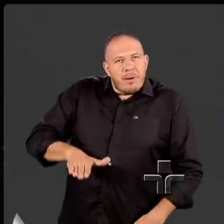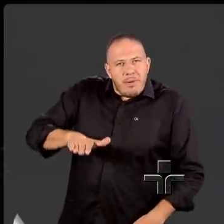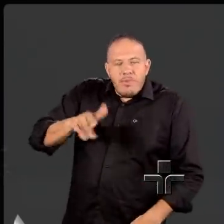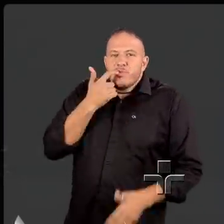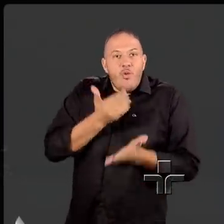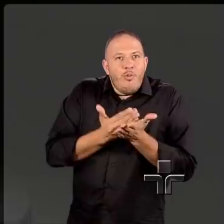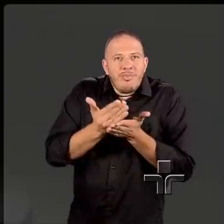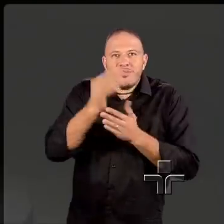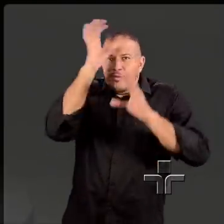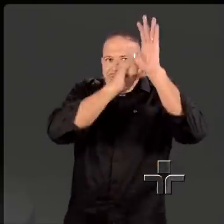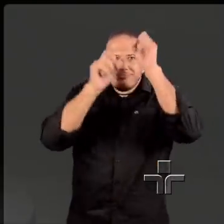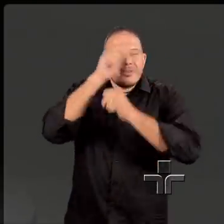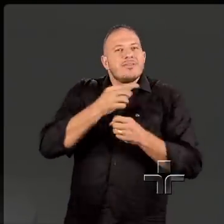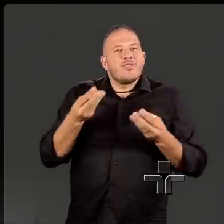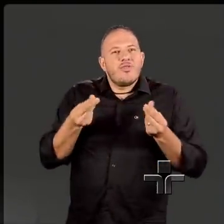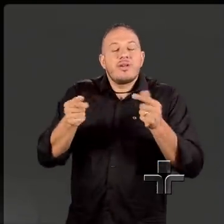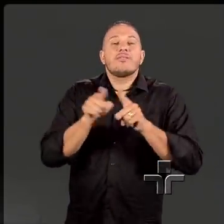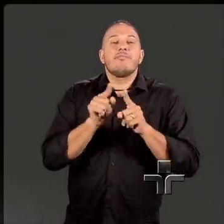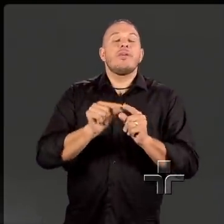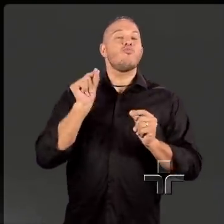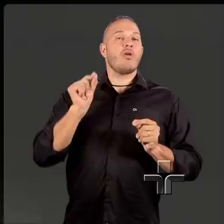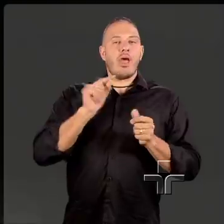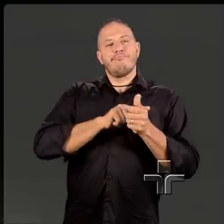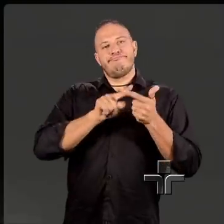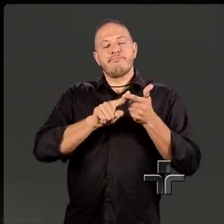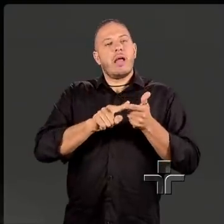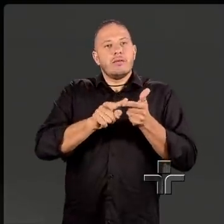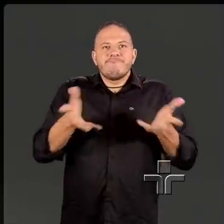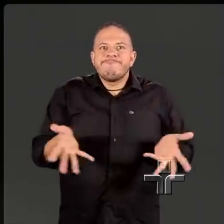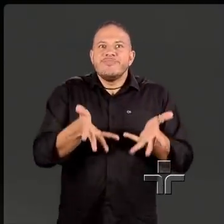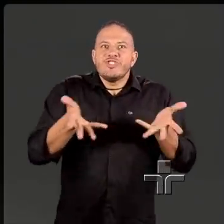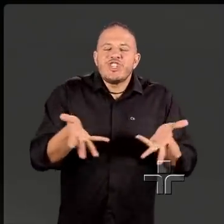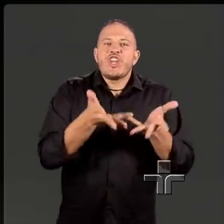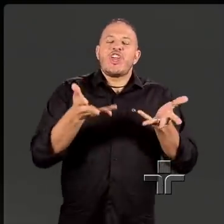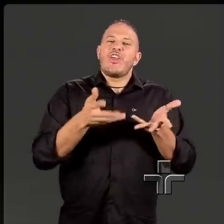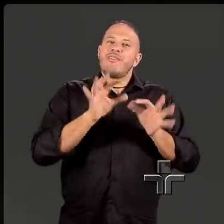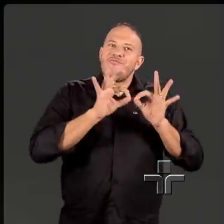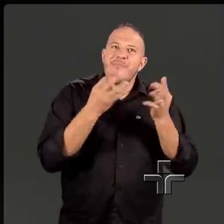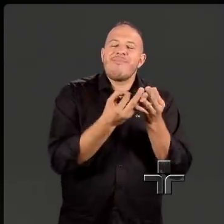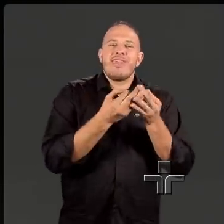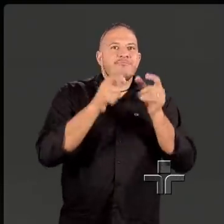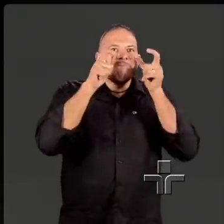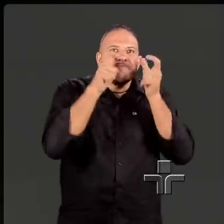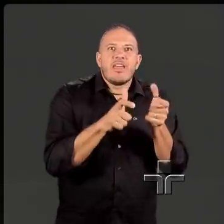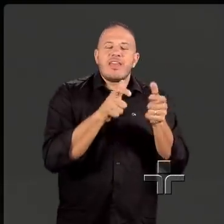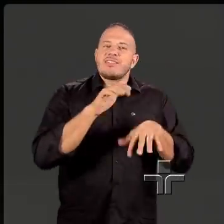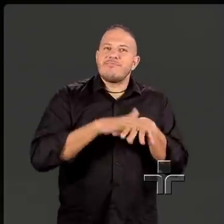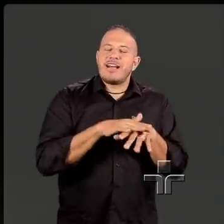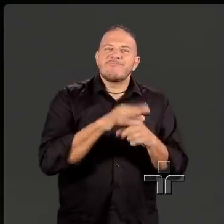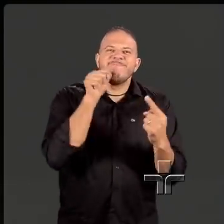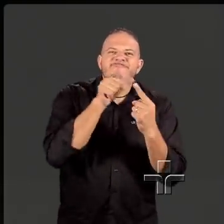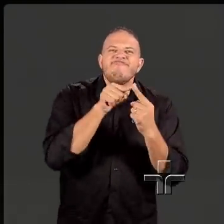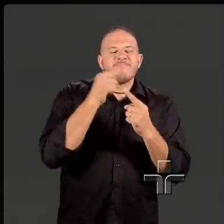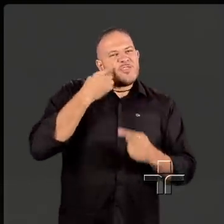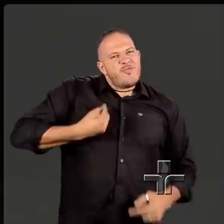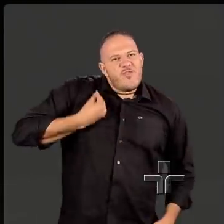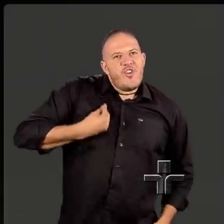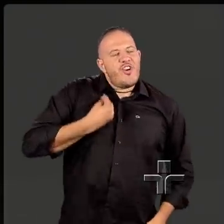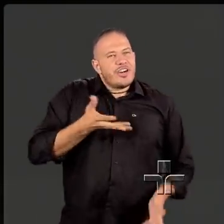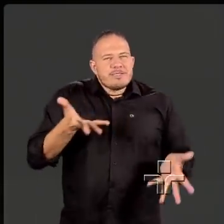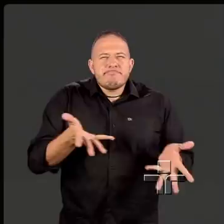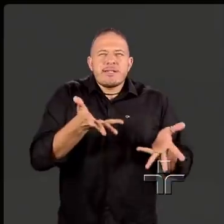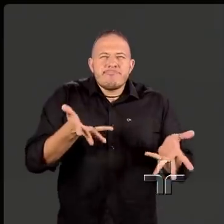aprendizado de qualidade, e o estímulo para que os pais e as famílias tenham uma participação mais ativa e mais intensiva